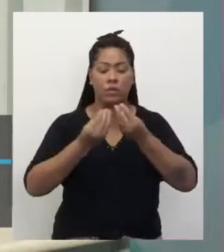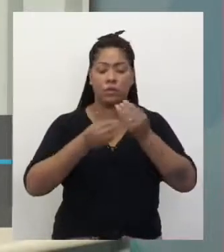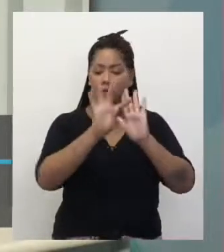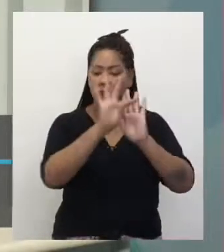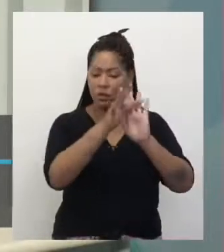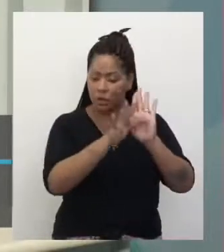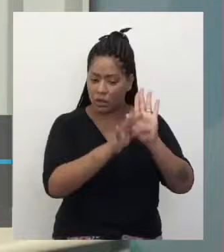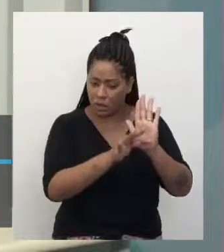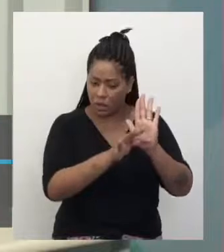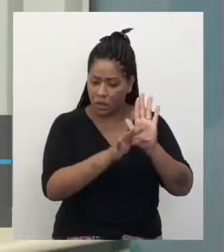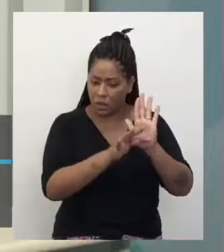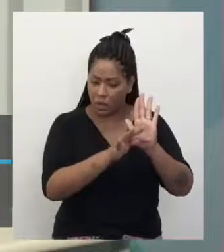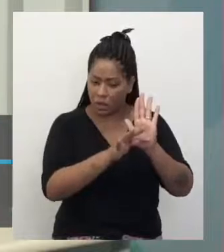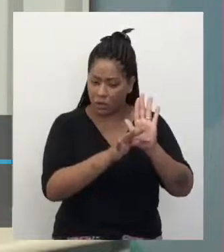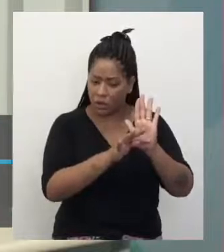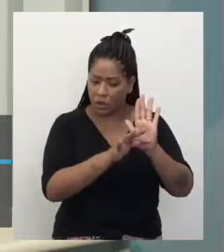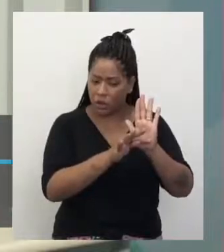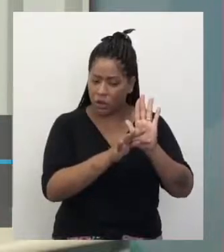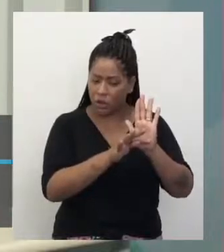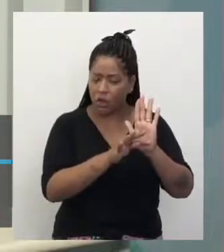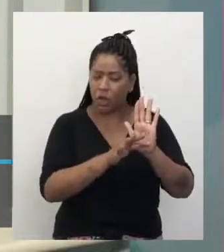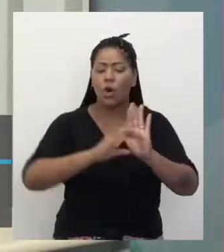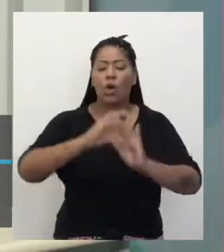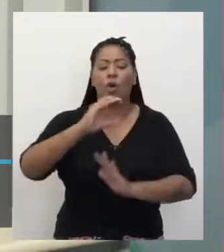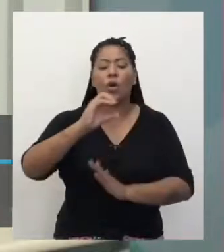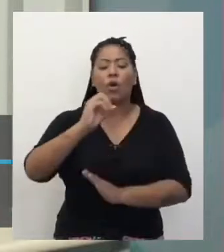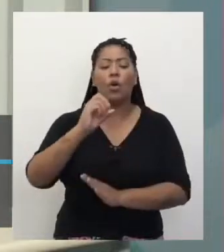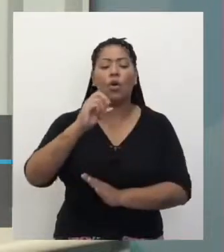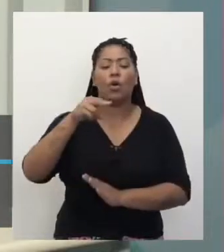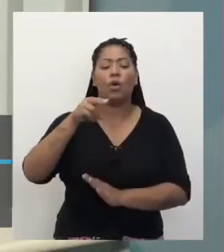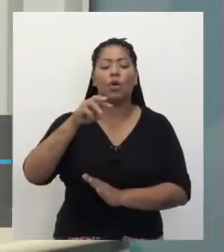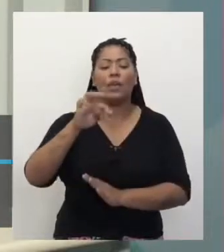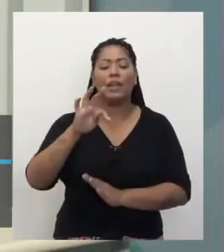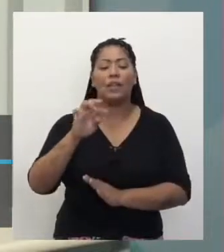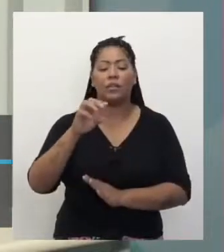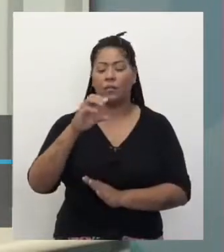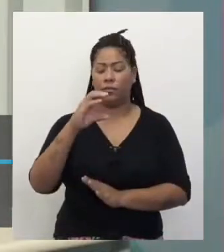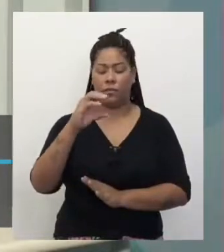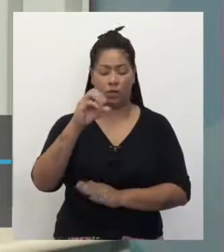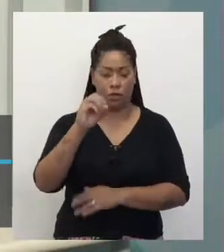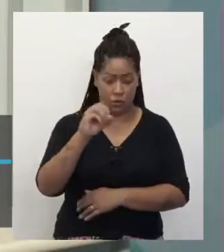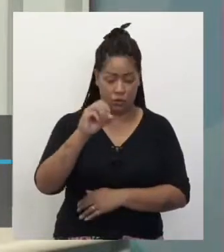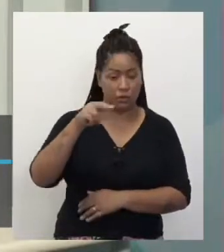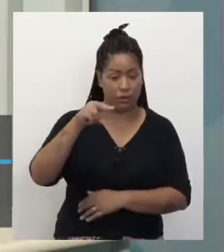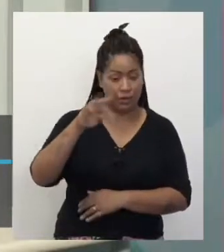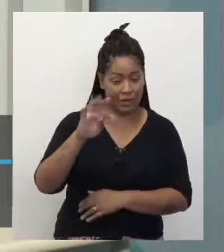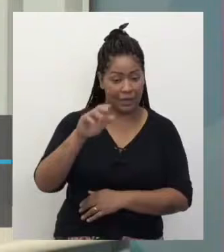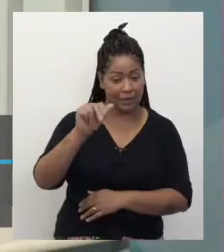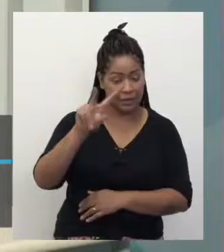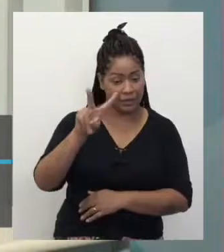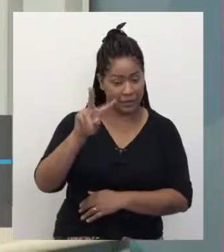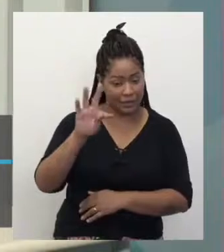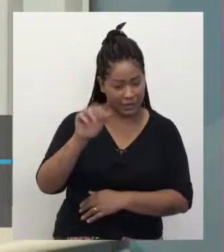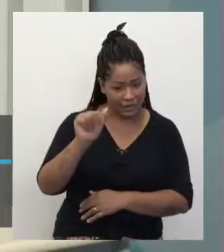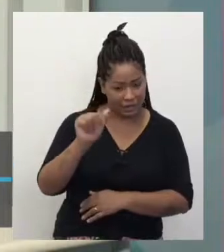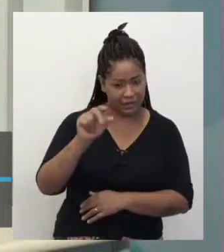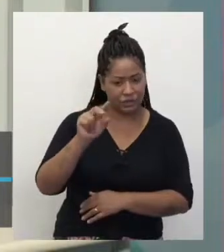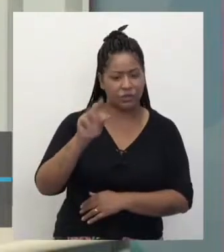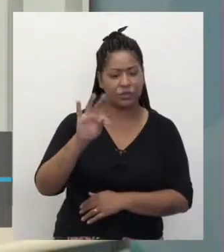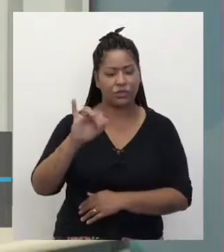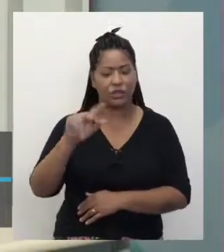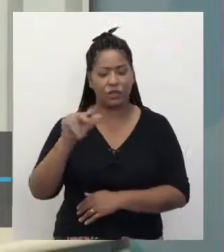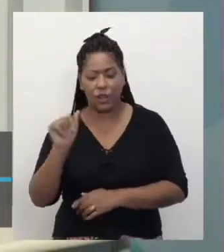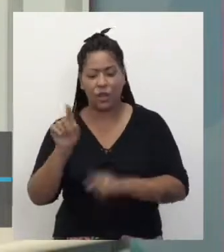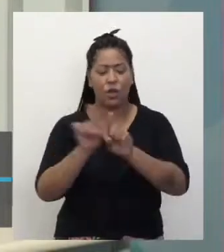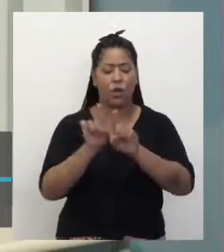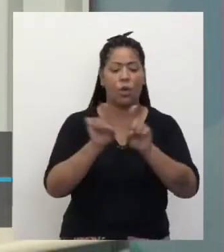é conotativa, uma linguagem denotativa, até ontem nós comentamos um pouquinho na aula da denotativa, da conotativa, né? E se ela